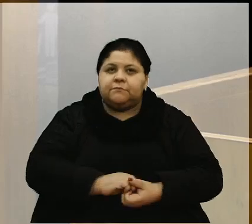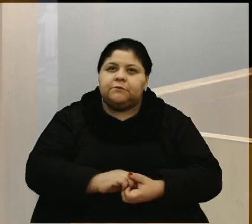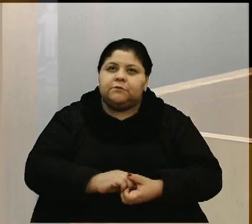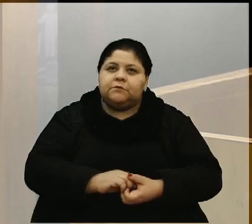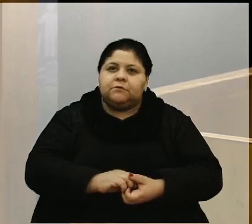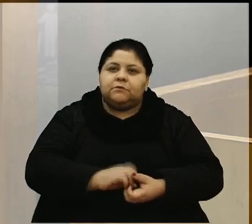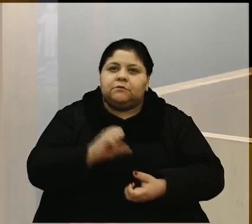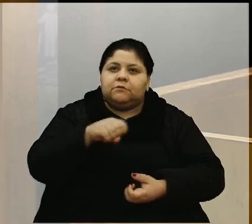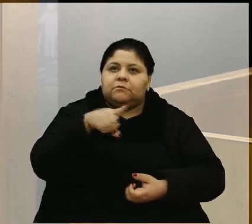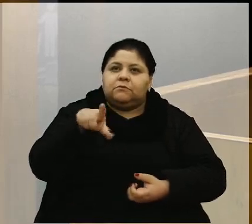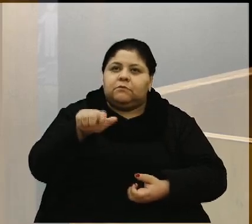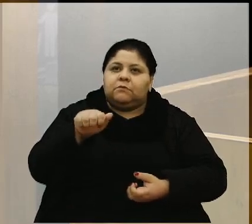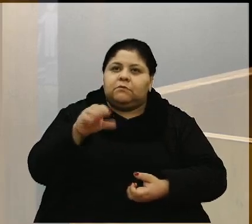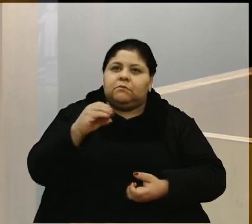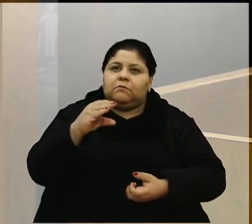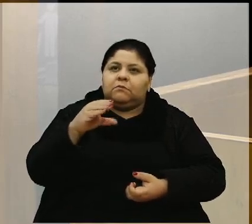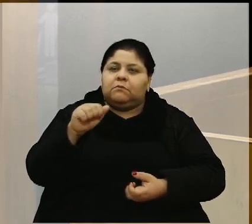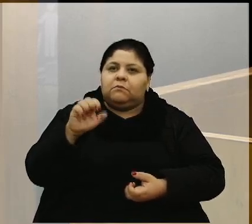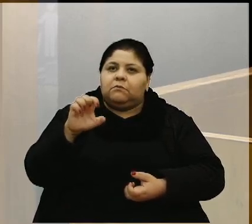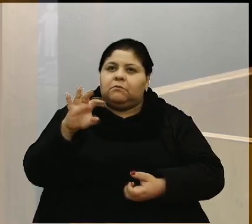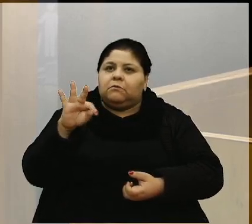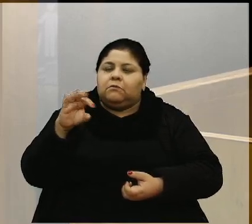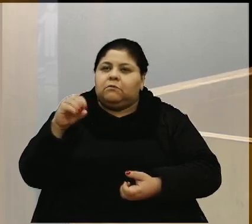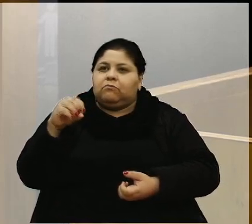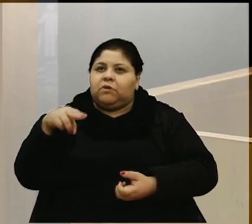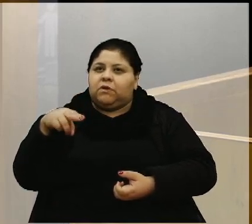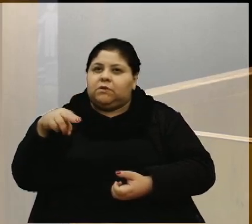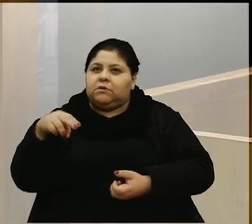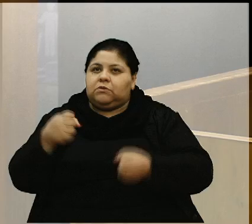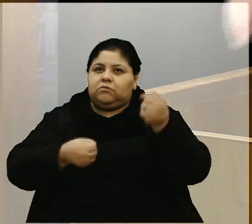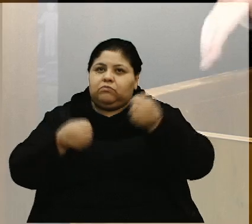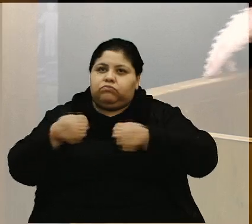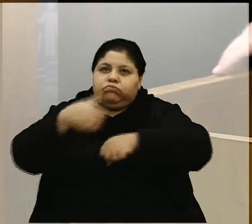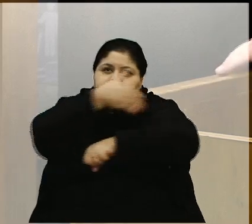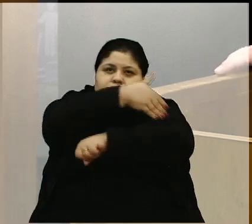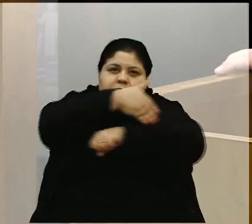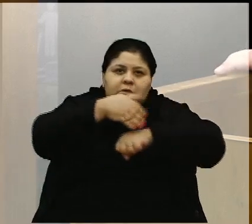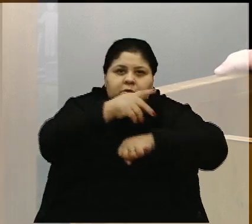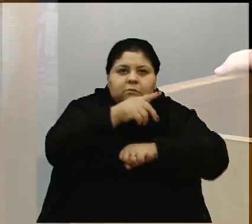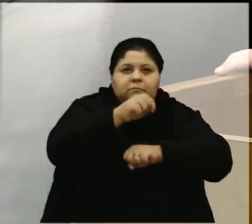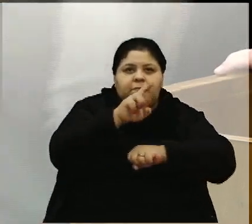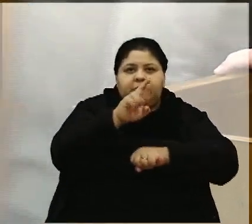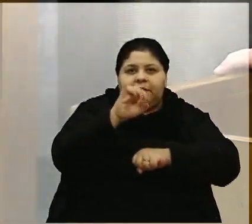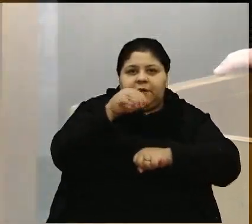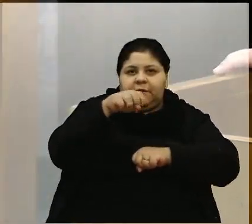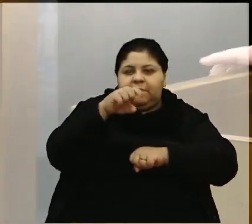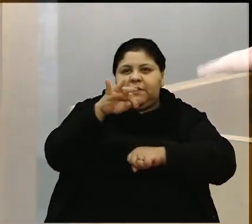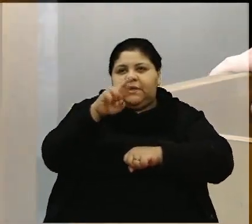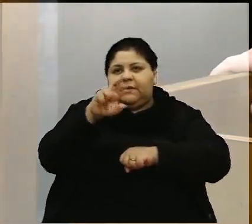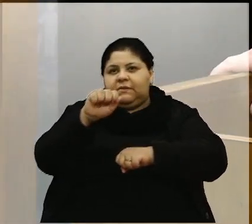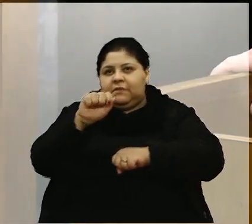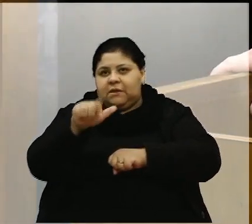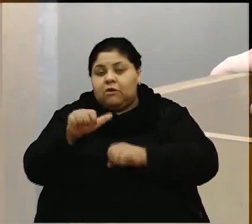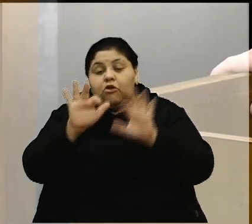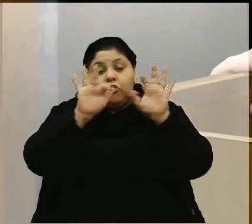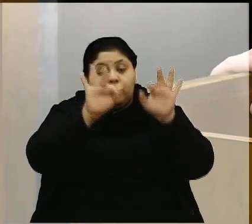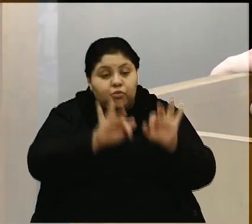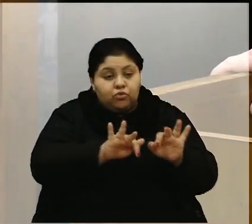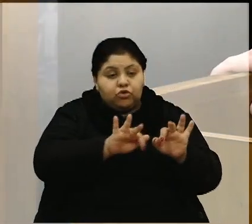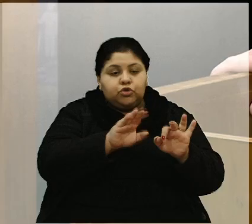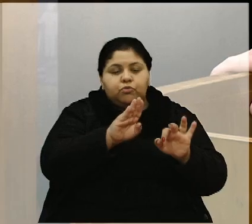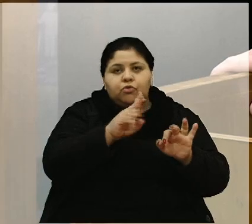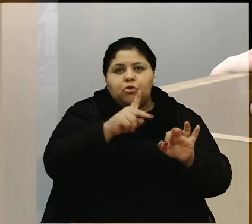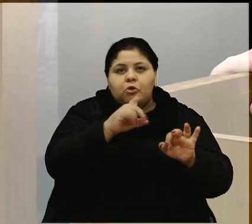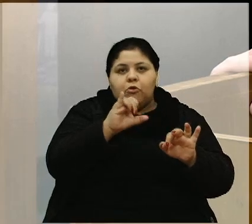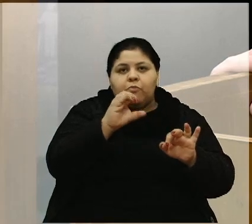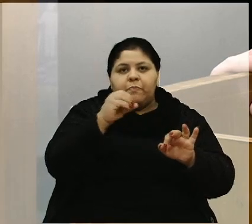Caetano e a gente vem seguindo a perimetral para chegar até lá no bairro Pioneiro, que foi o último. Então,